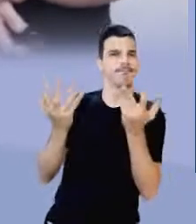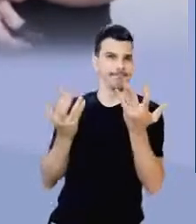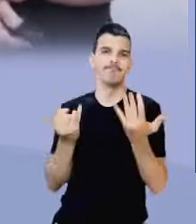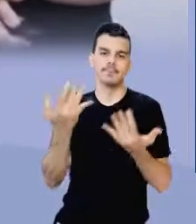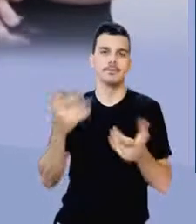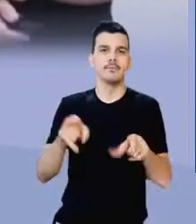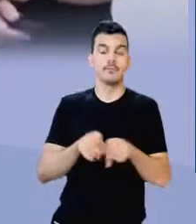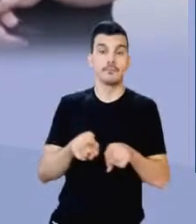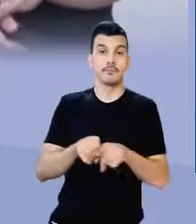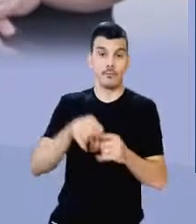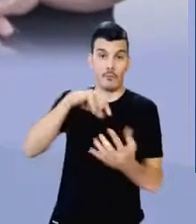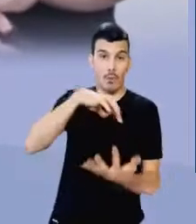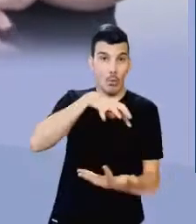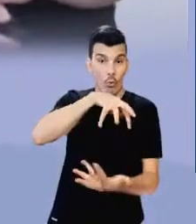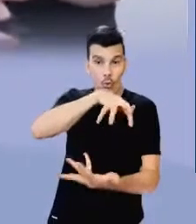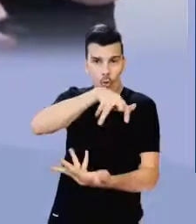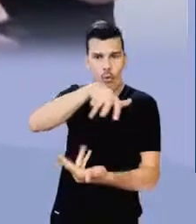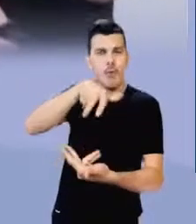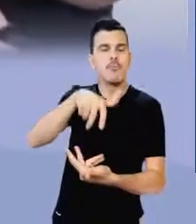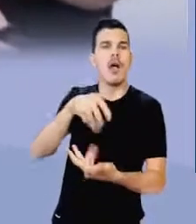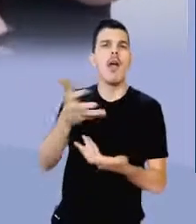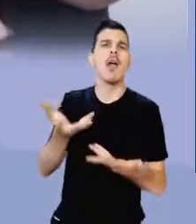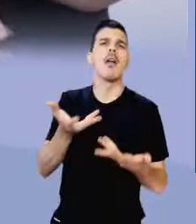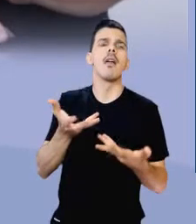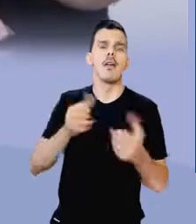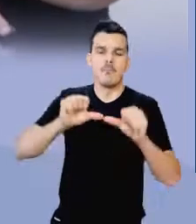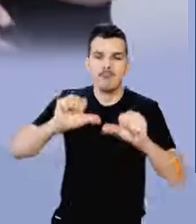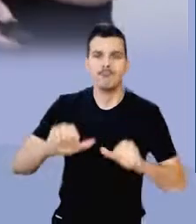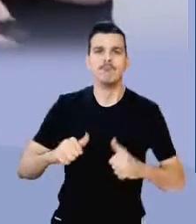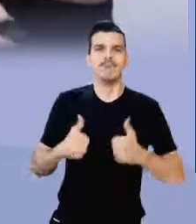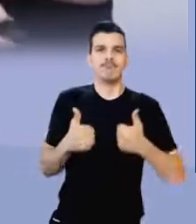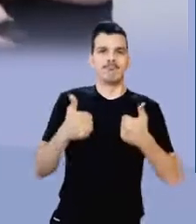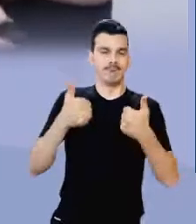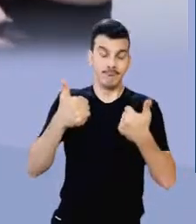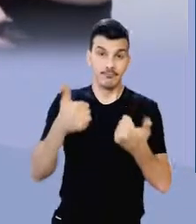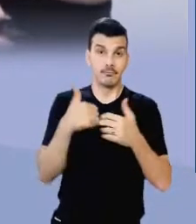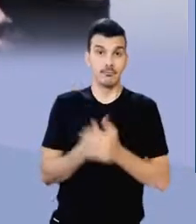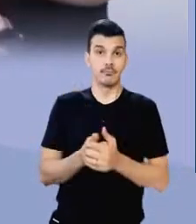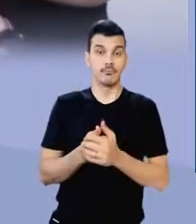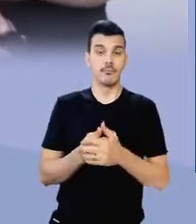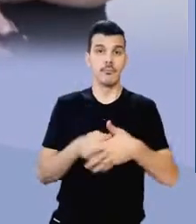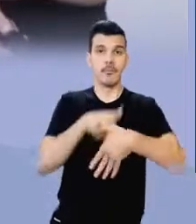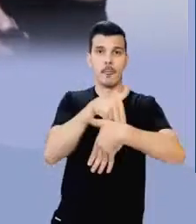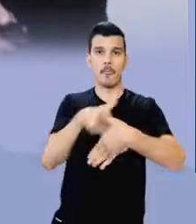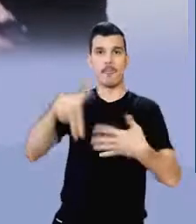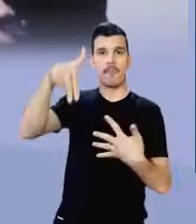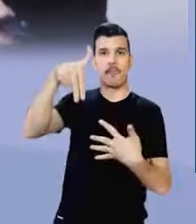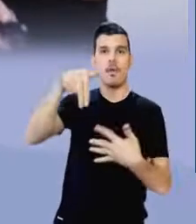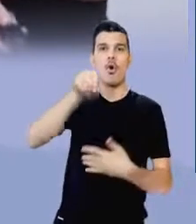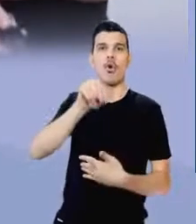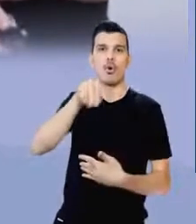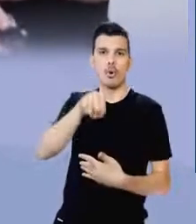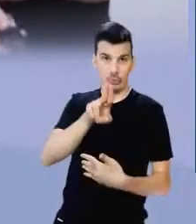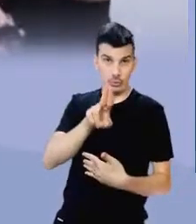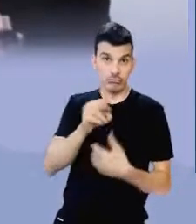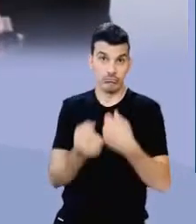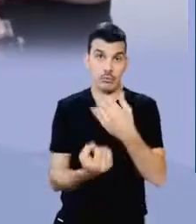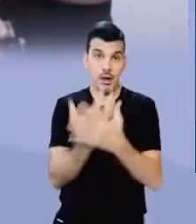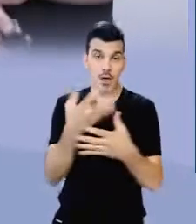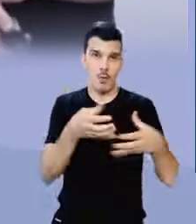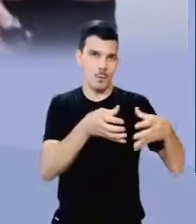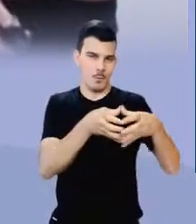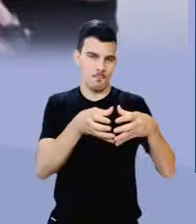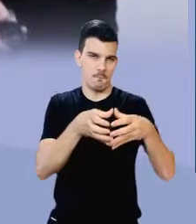aparecer. O mundo buscava reflorescer. A ONU fora criada